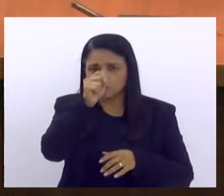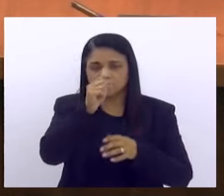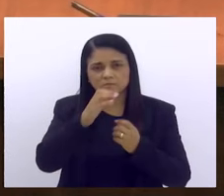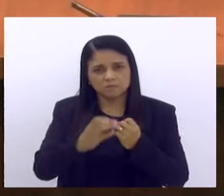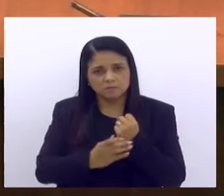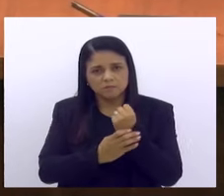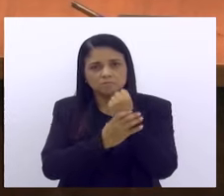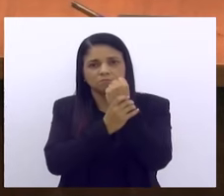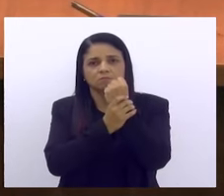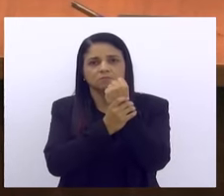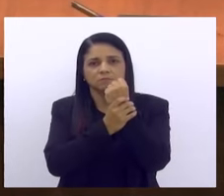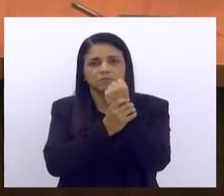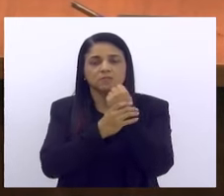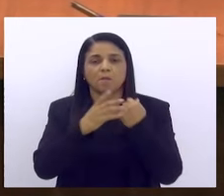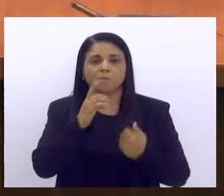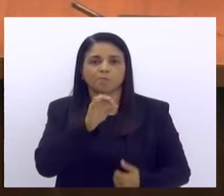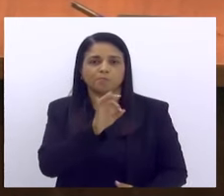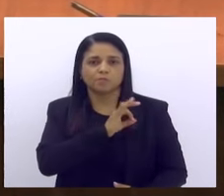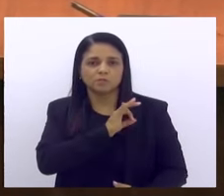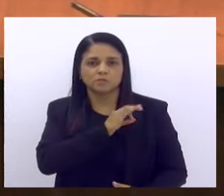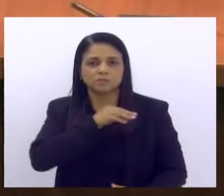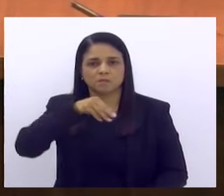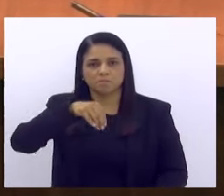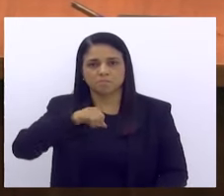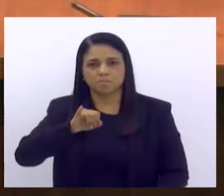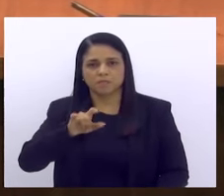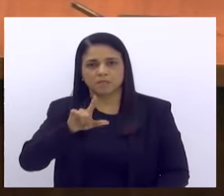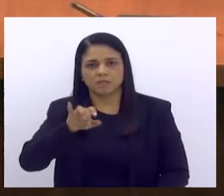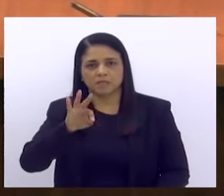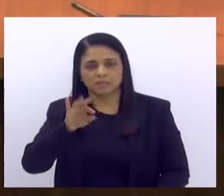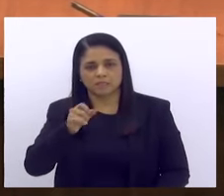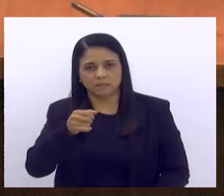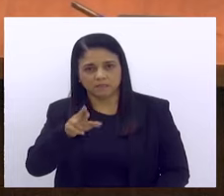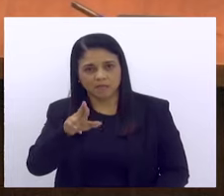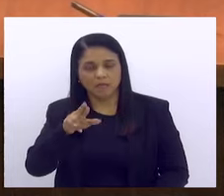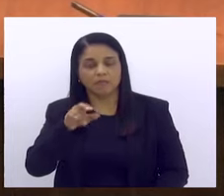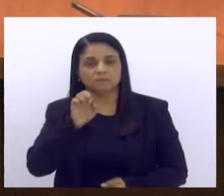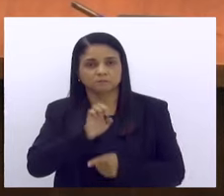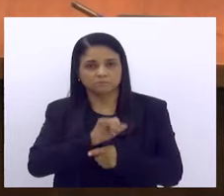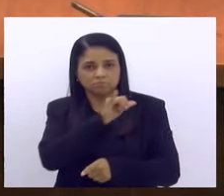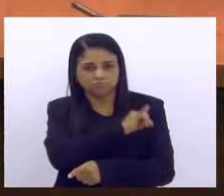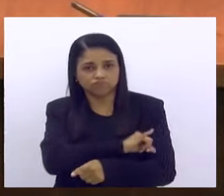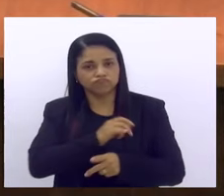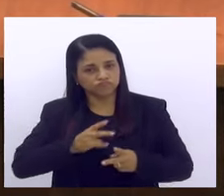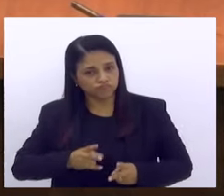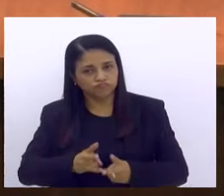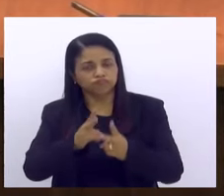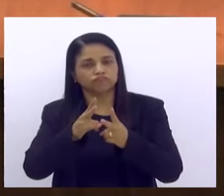sobretudo da Polícia Militar do Estado do Rio de Janeiro, que vai continuar